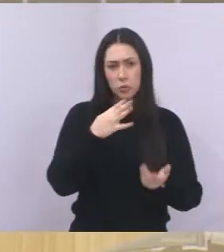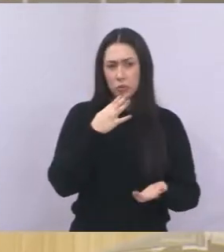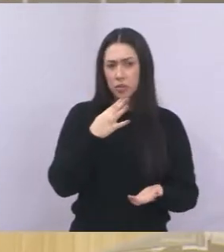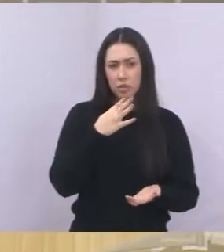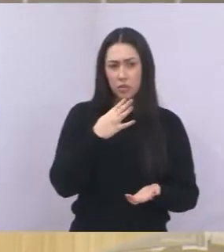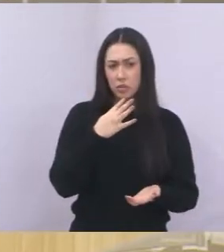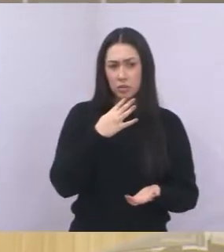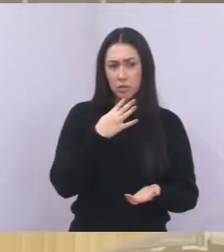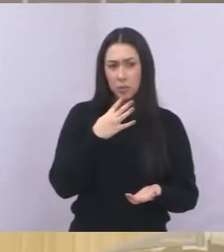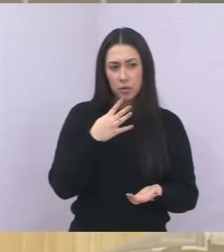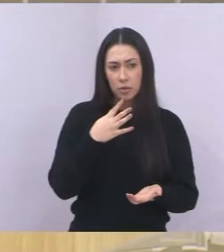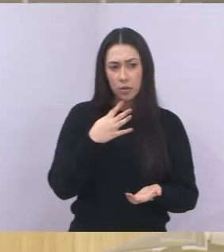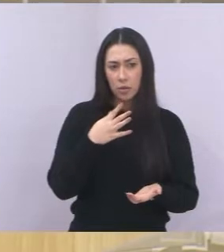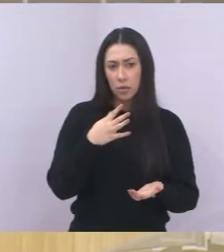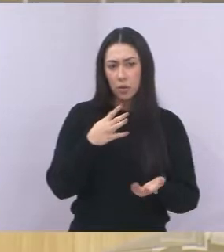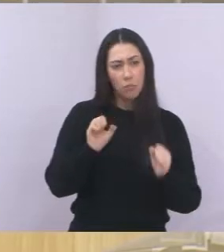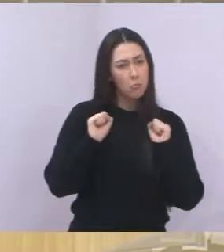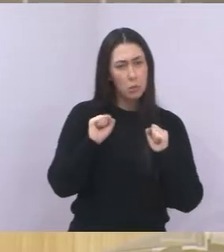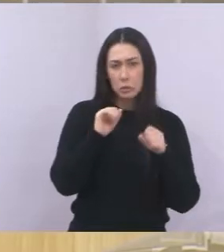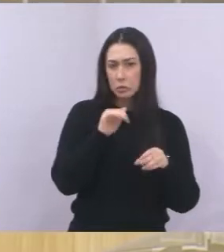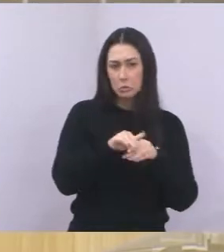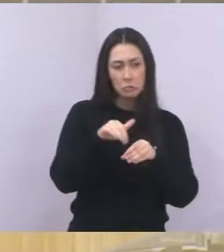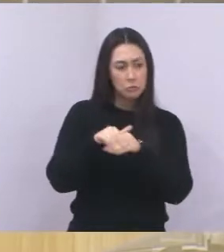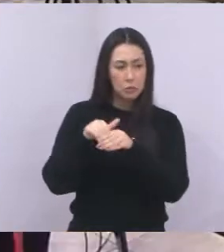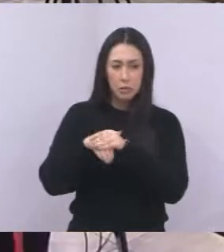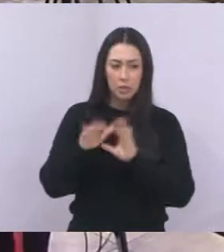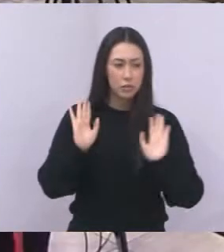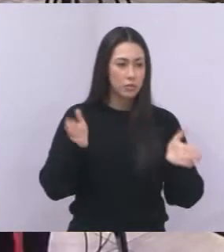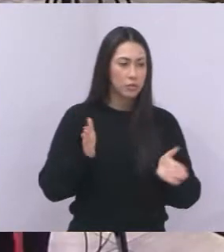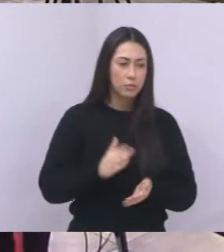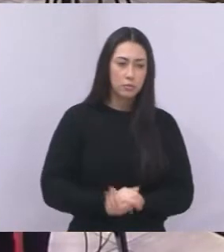peço ao presidente que coloque em votação.